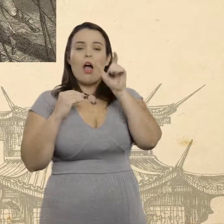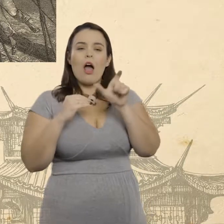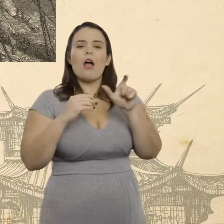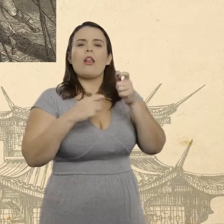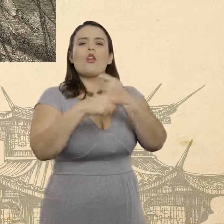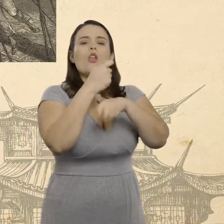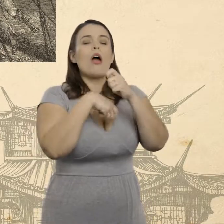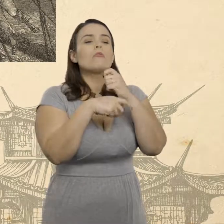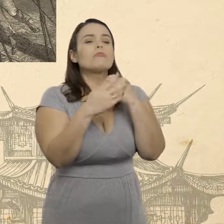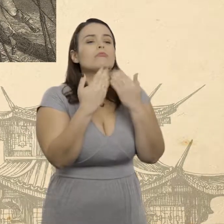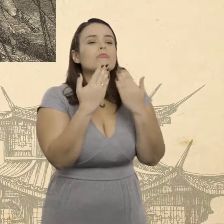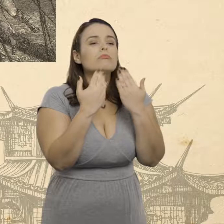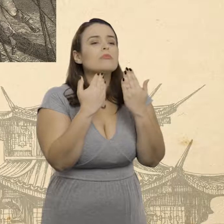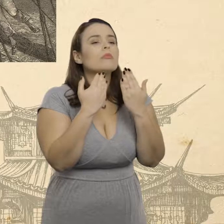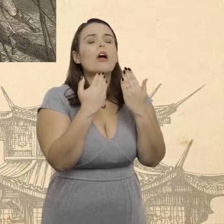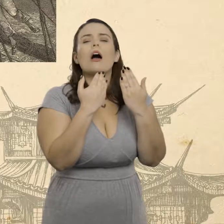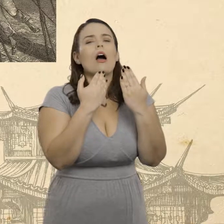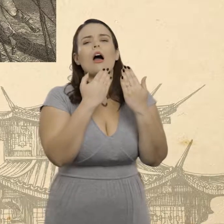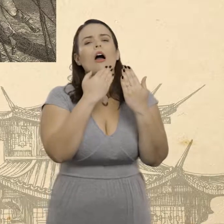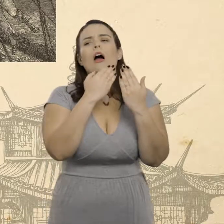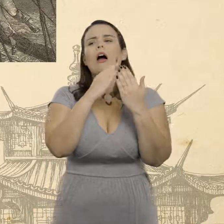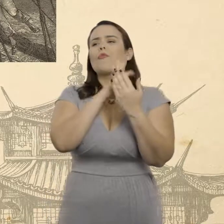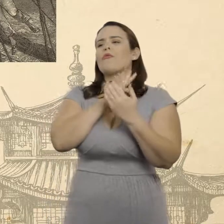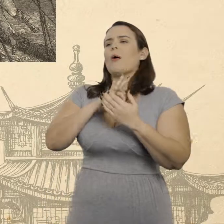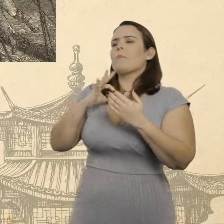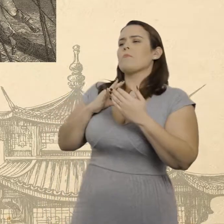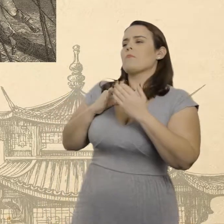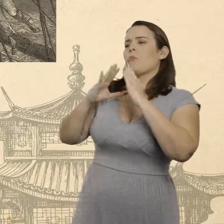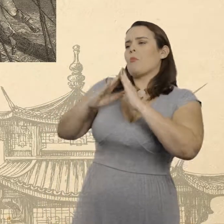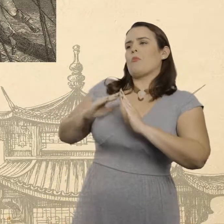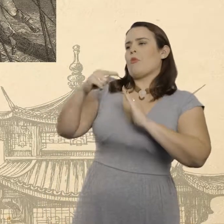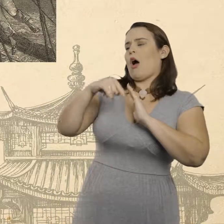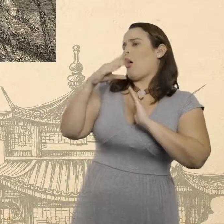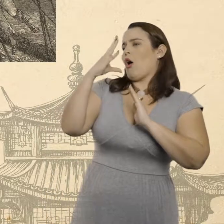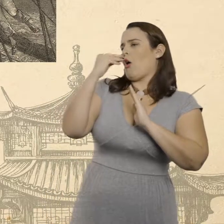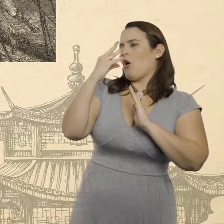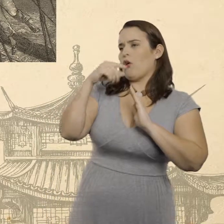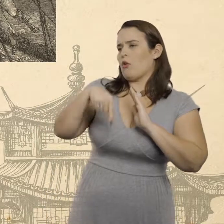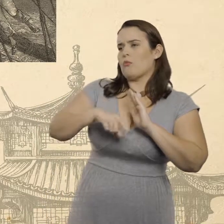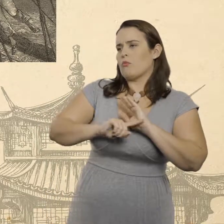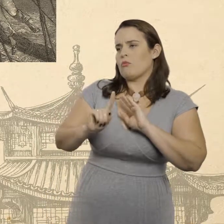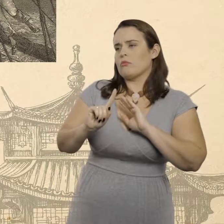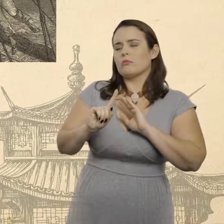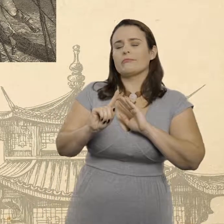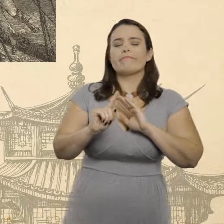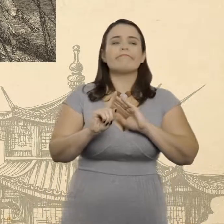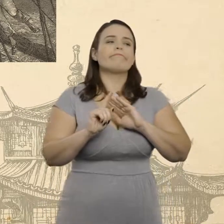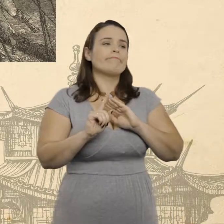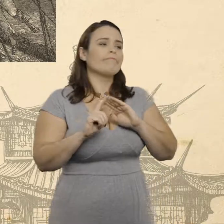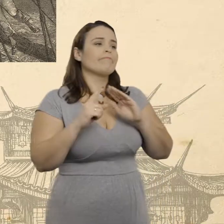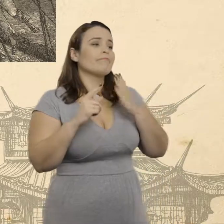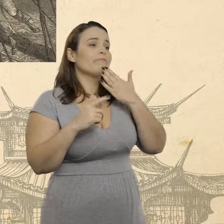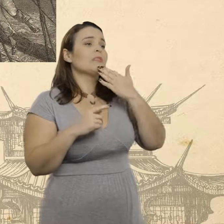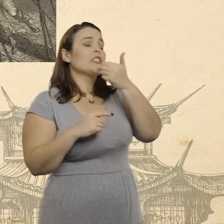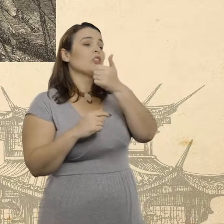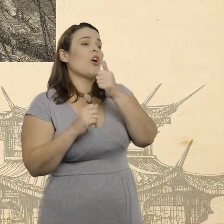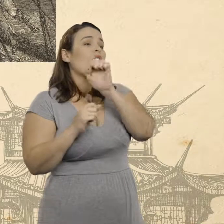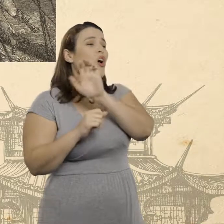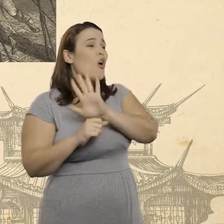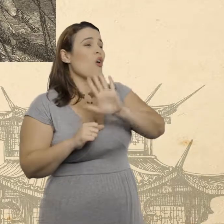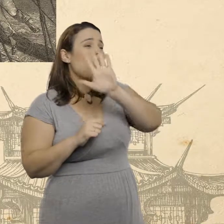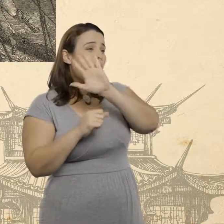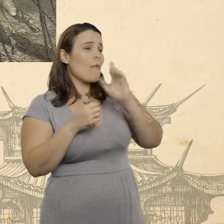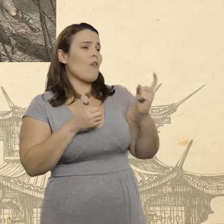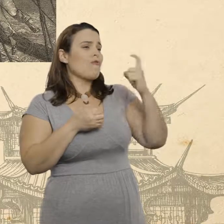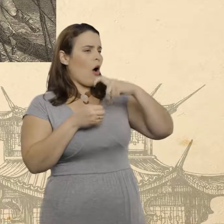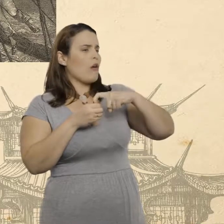com um comerciante. O homem disse que o parente de Aouda não morava mais em Hong Kong. O Sr. Fogg disse para Aouda que ela deveria voltar